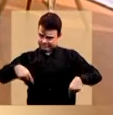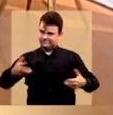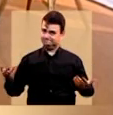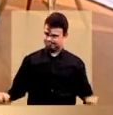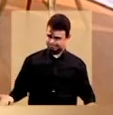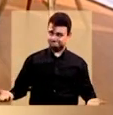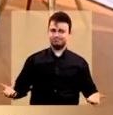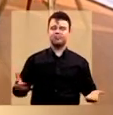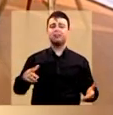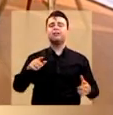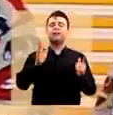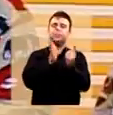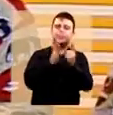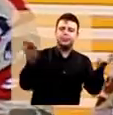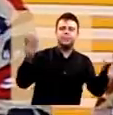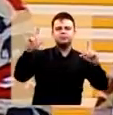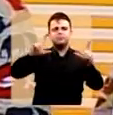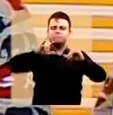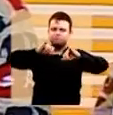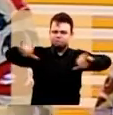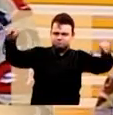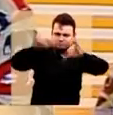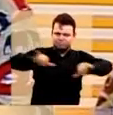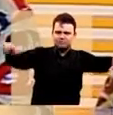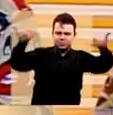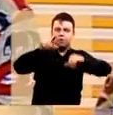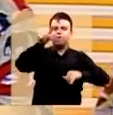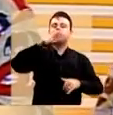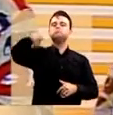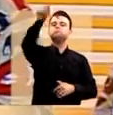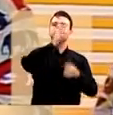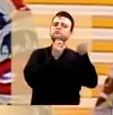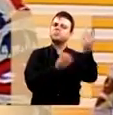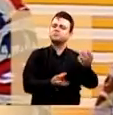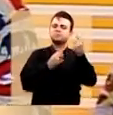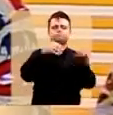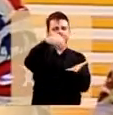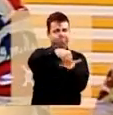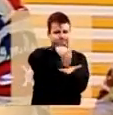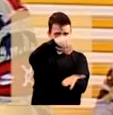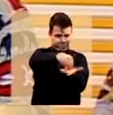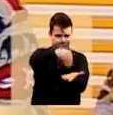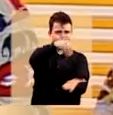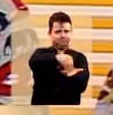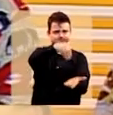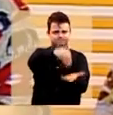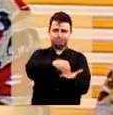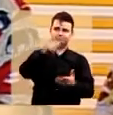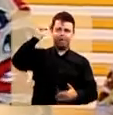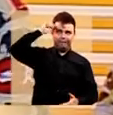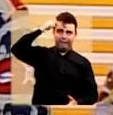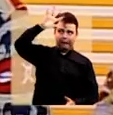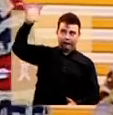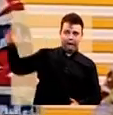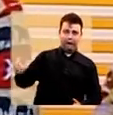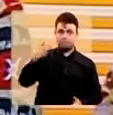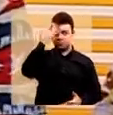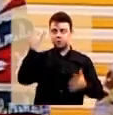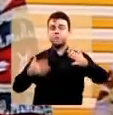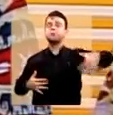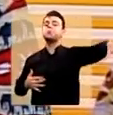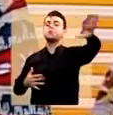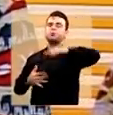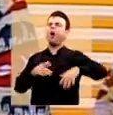nos posicionamos, às vezes, contra a imprensa da local, porque também falta formação para eles se posicionarem. Então, sempre que vai falar de matriz africana,